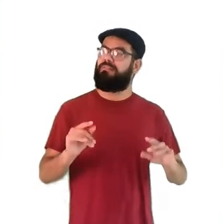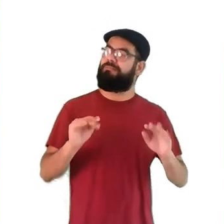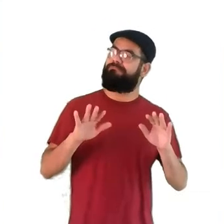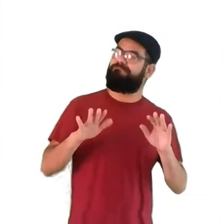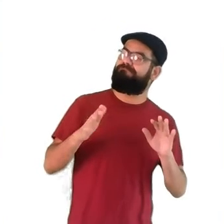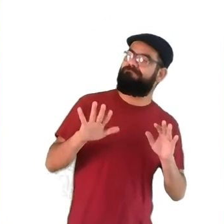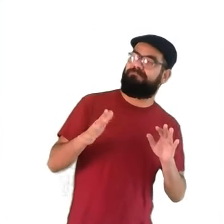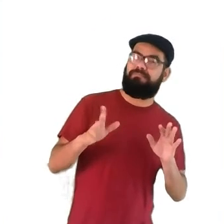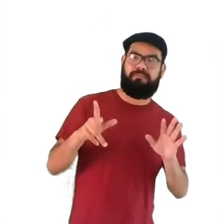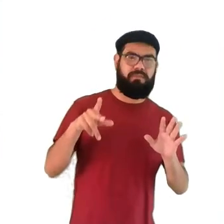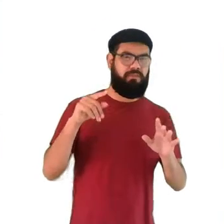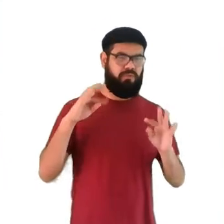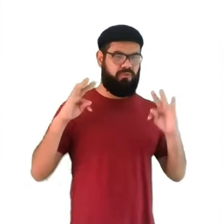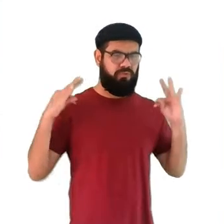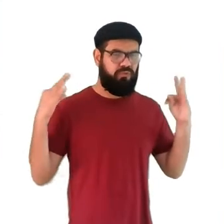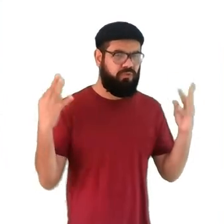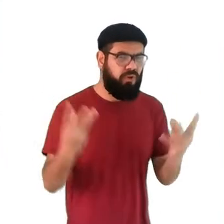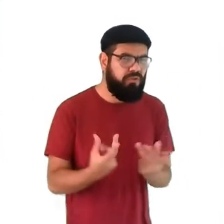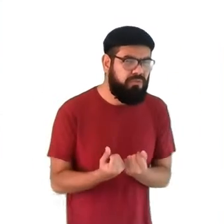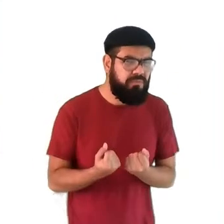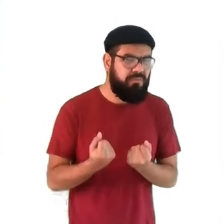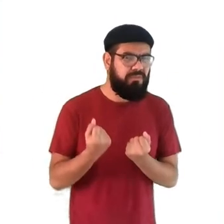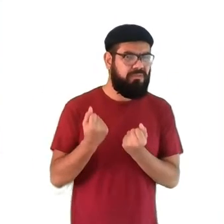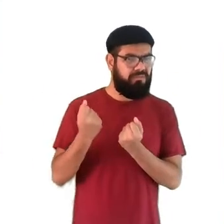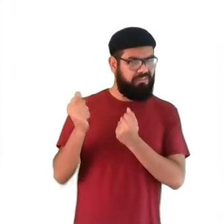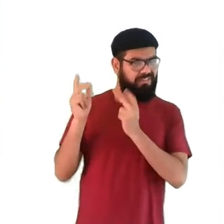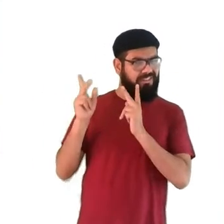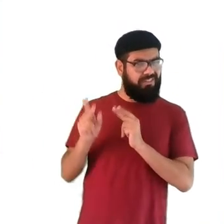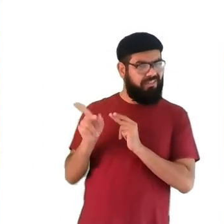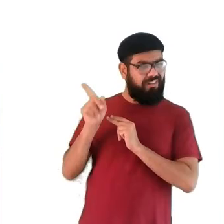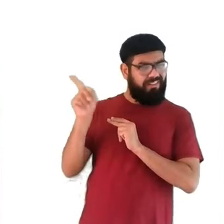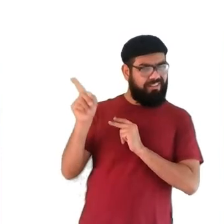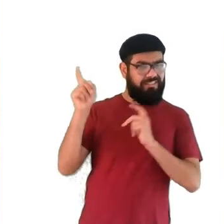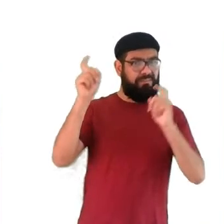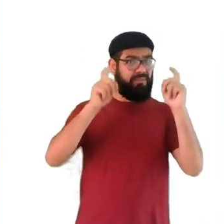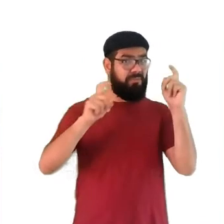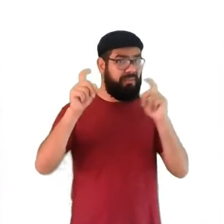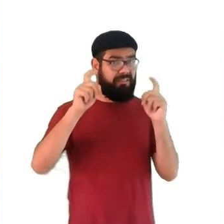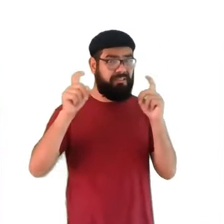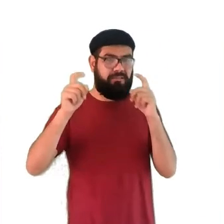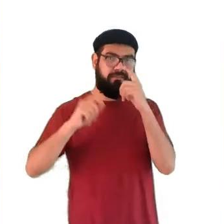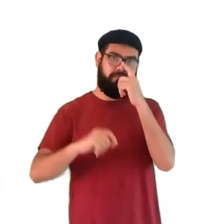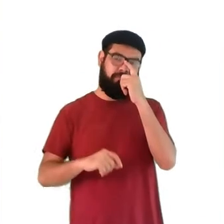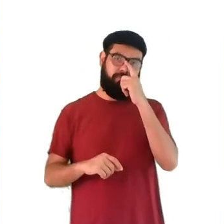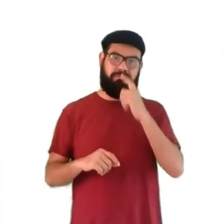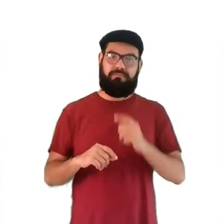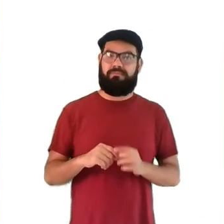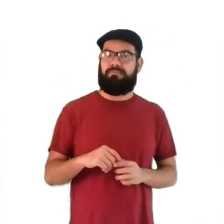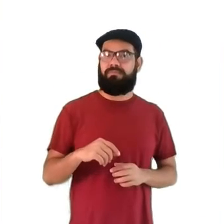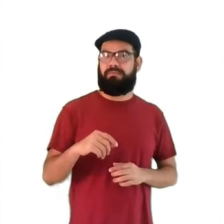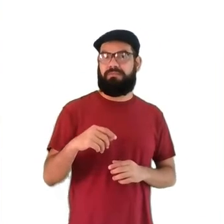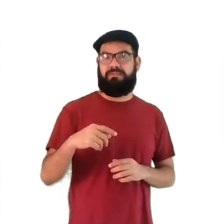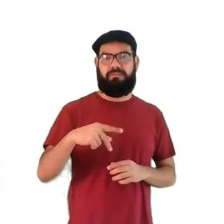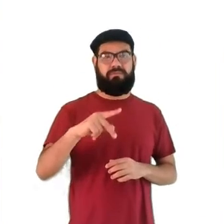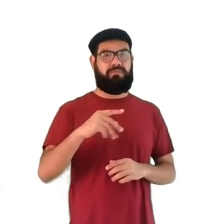todo mundo que está nessa fase está com essa preocupação em relação à sua saúde, tá?